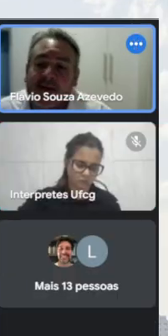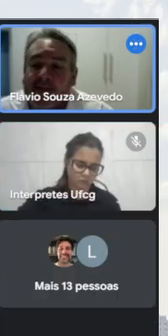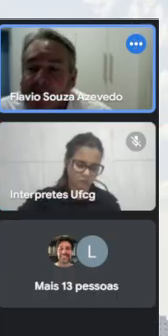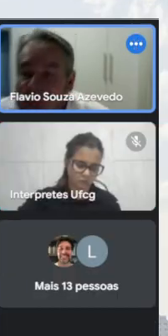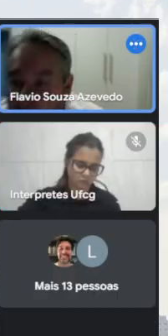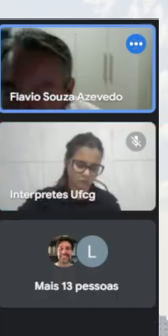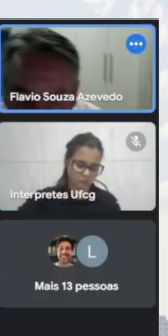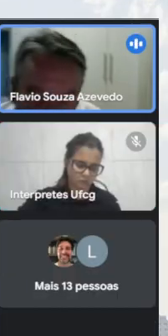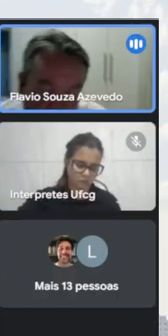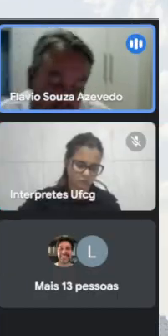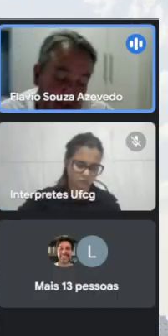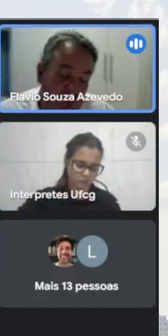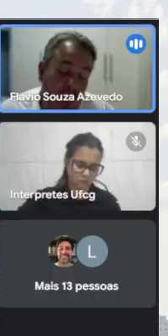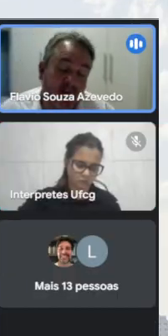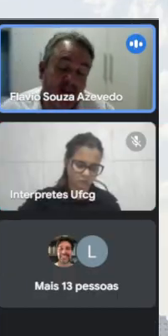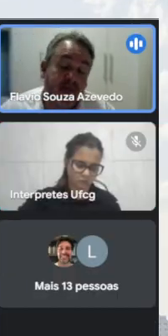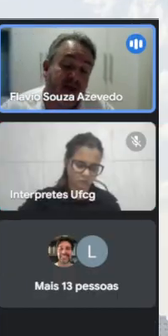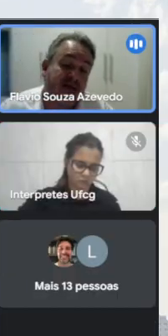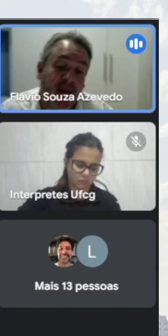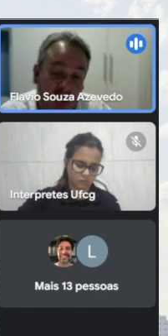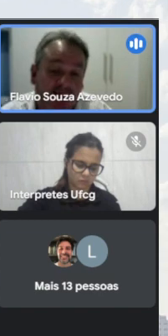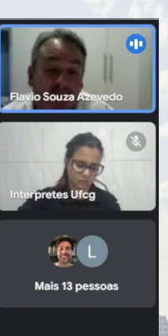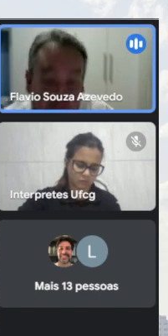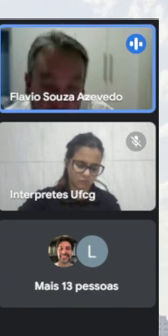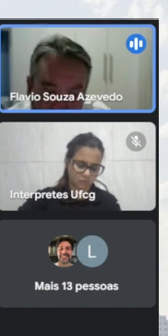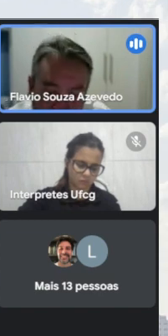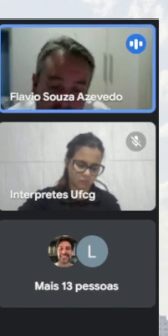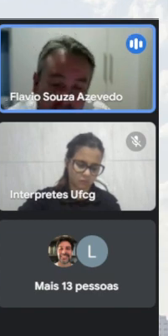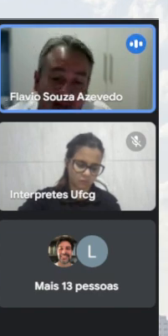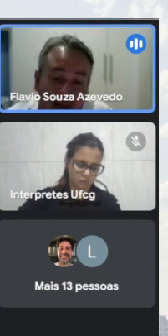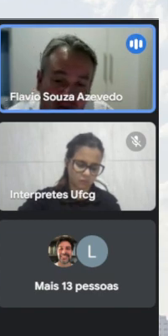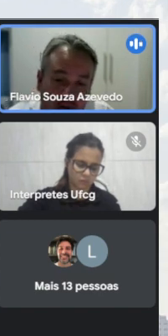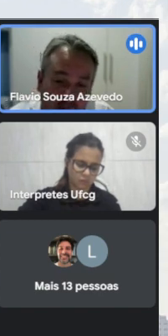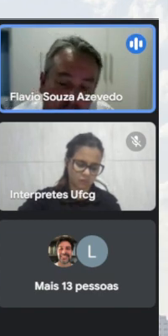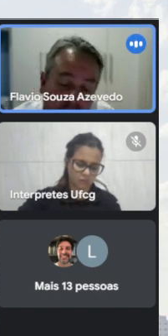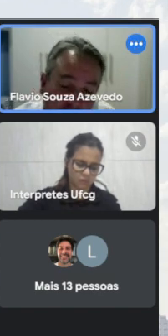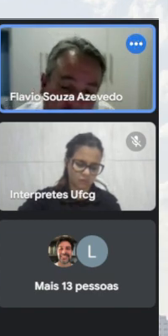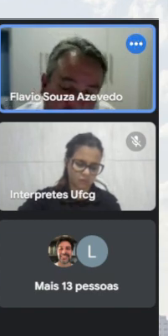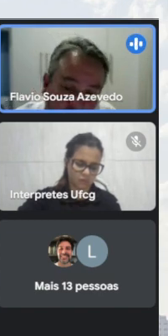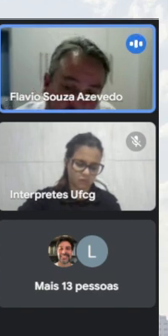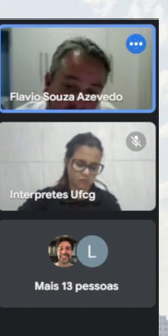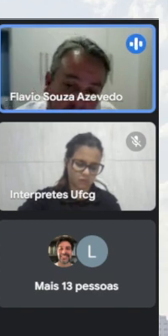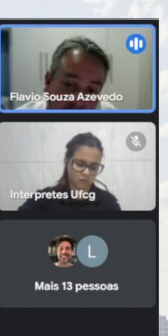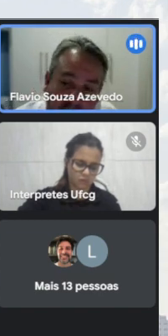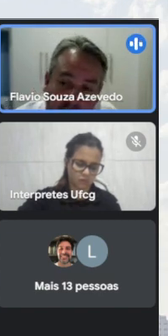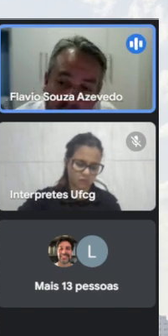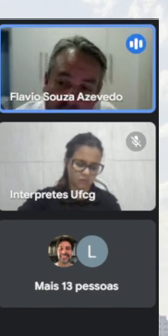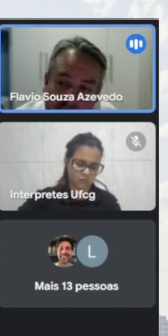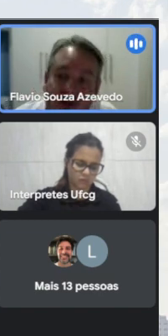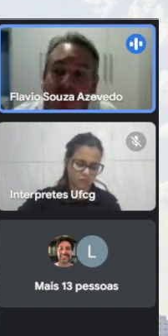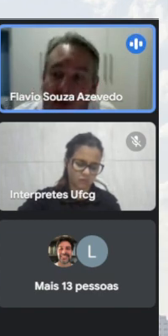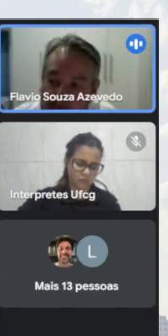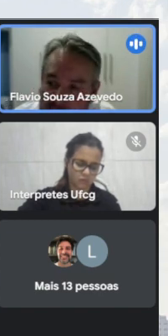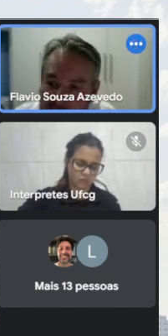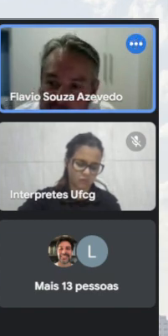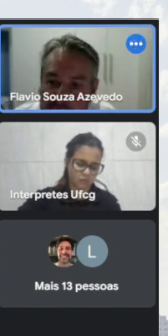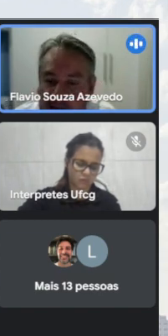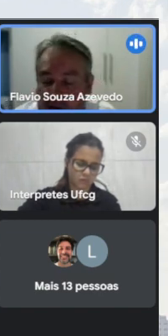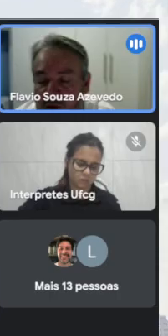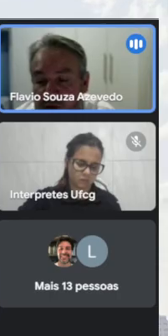plantada. São algumas espécies de peixe, e essas espécies de peixe terminam depositando matéria orgânica